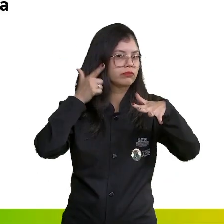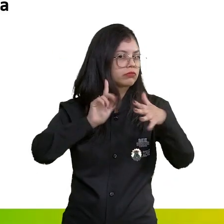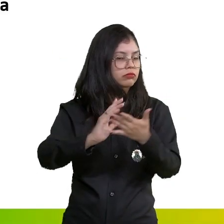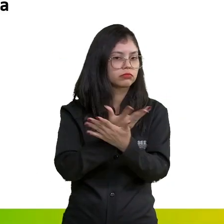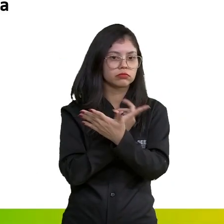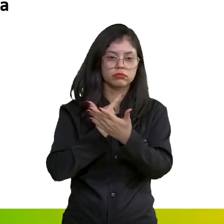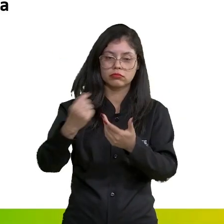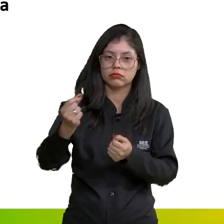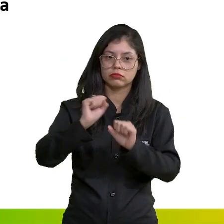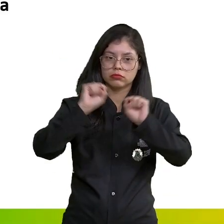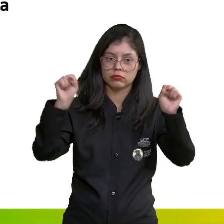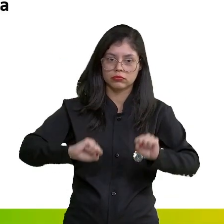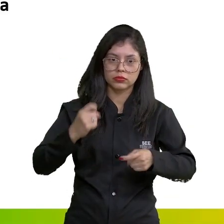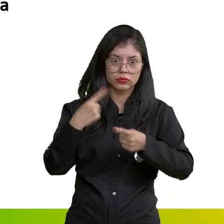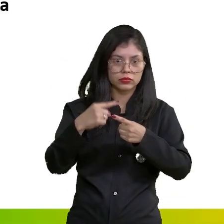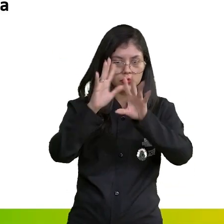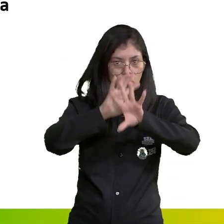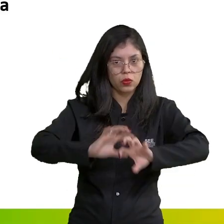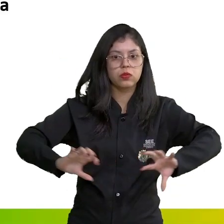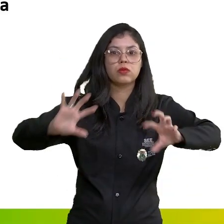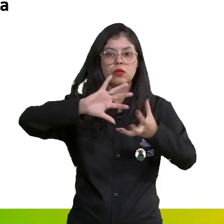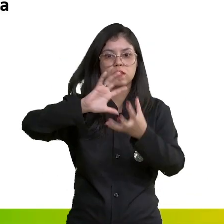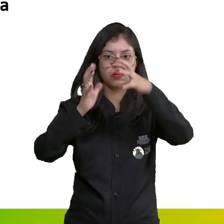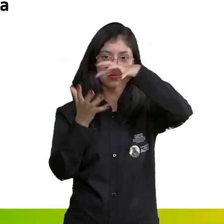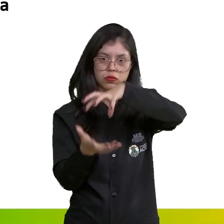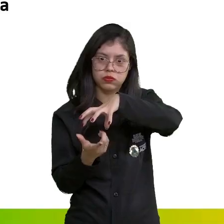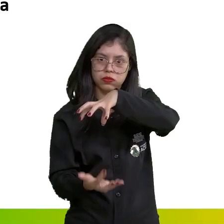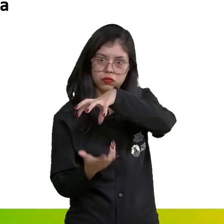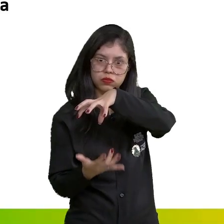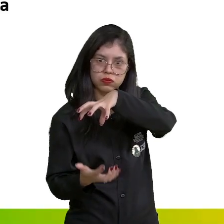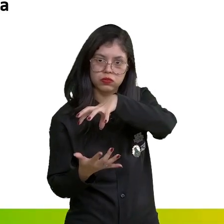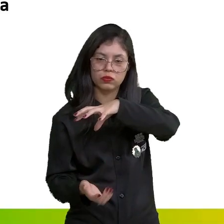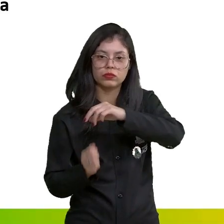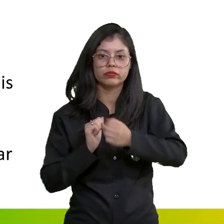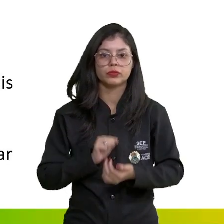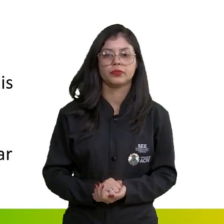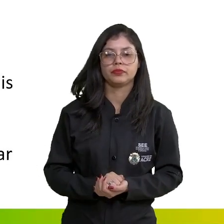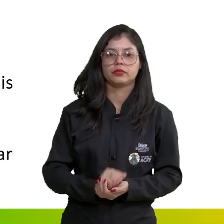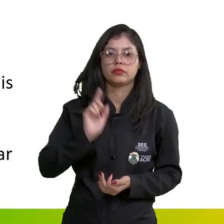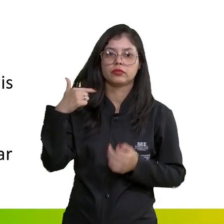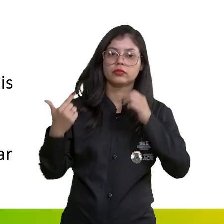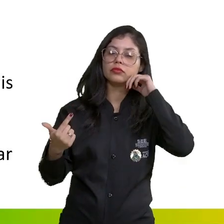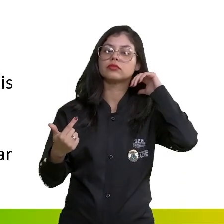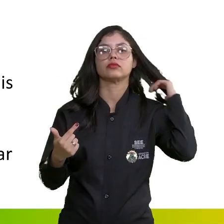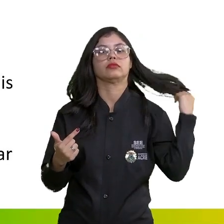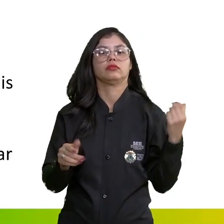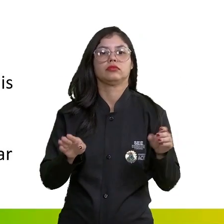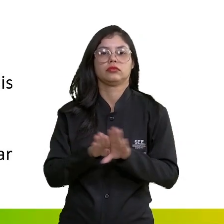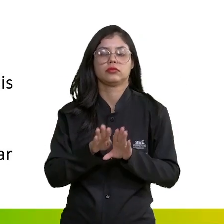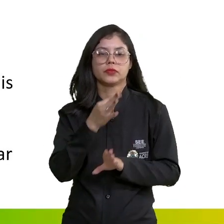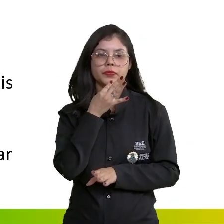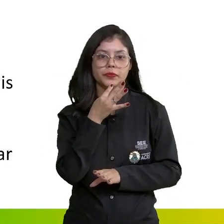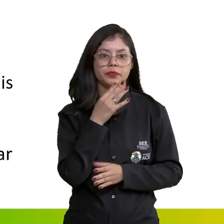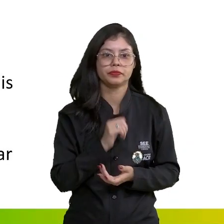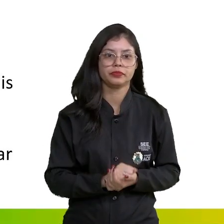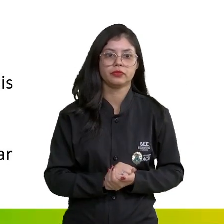consegue sair do sistema por causa de quem? Do gases de efeito estufa. Tá? Outras variáveis que a gente